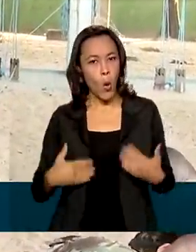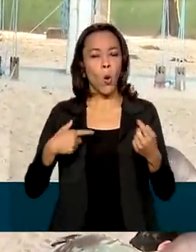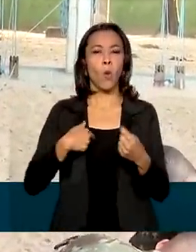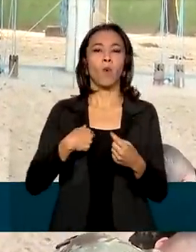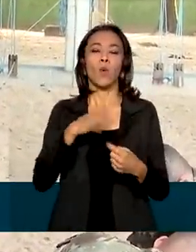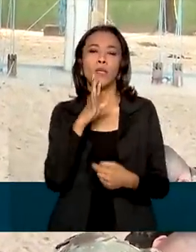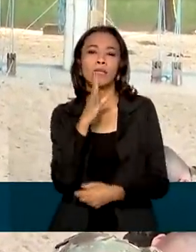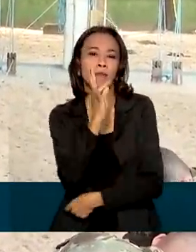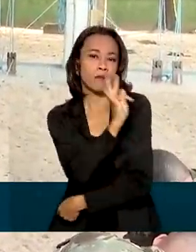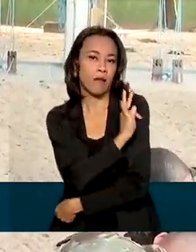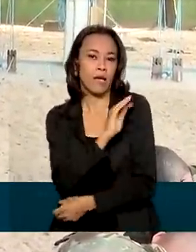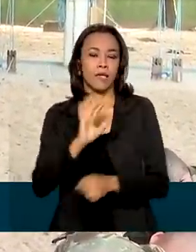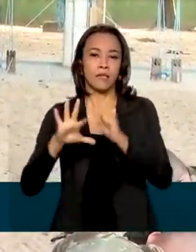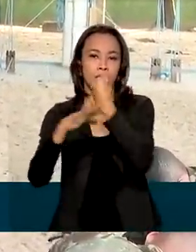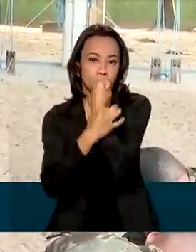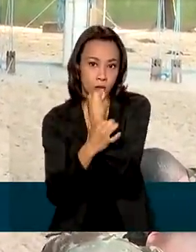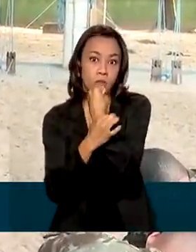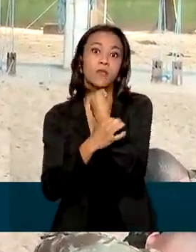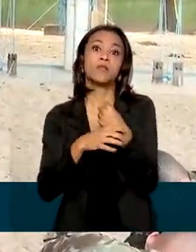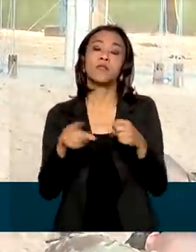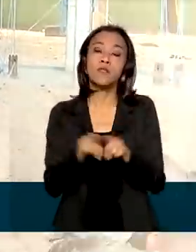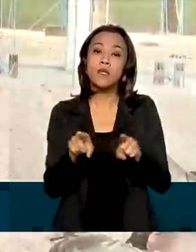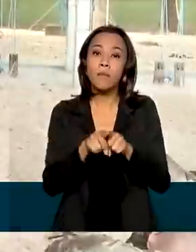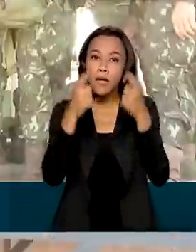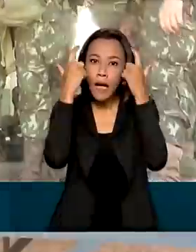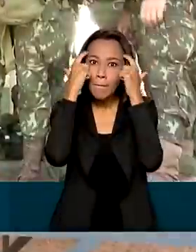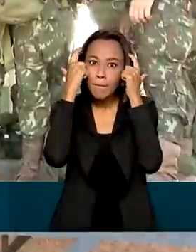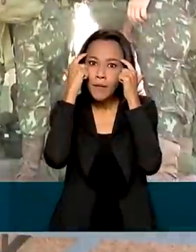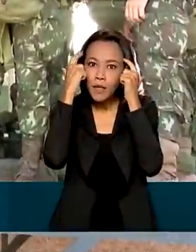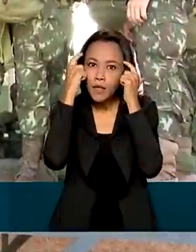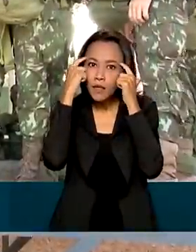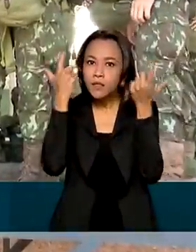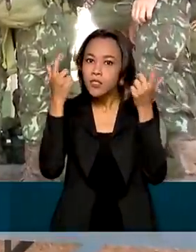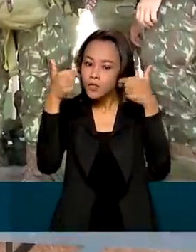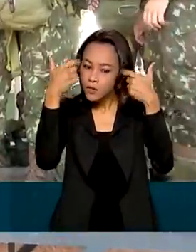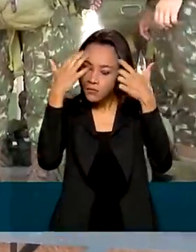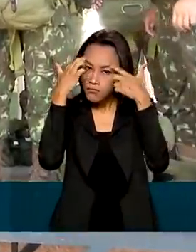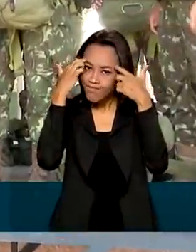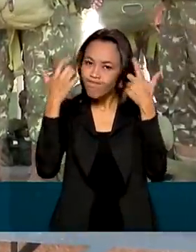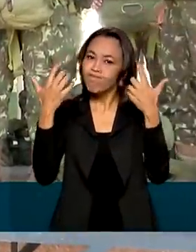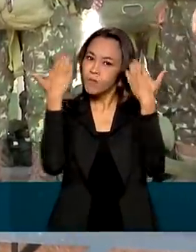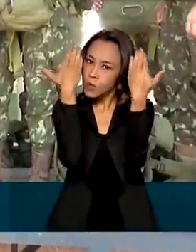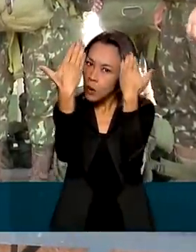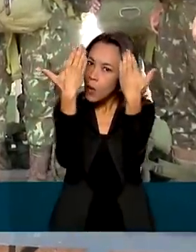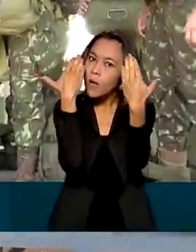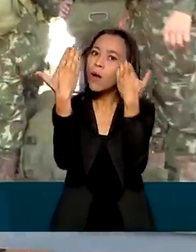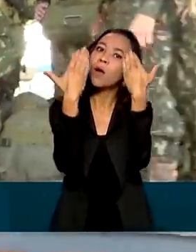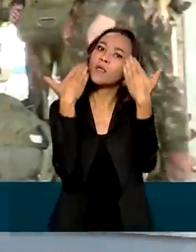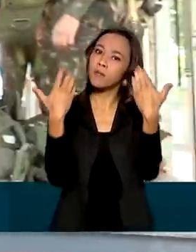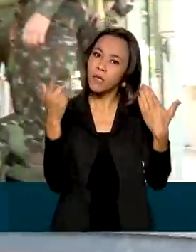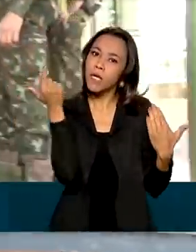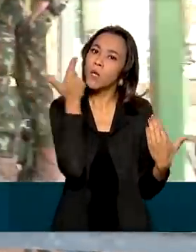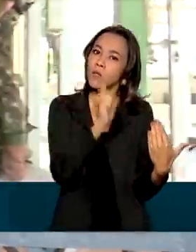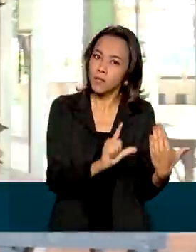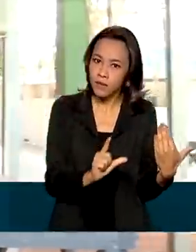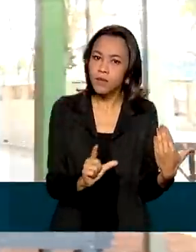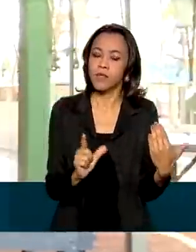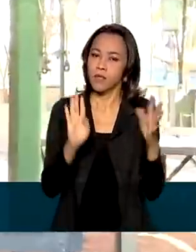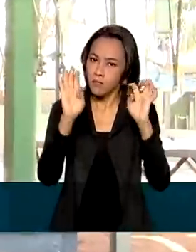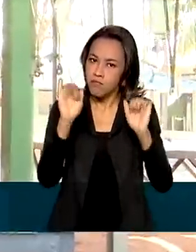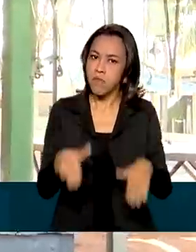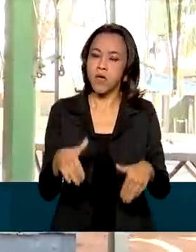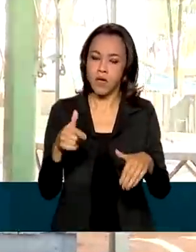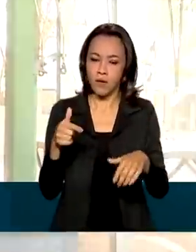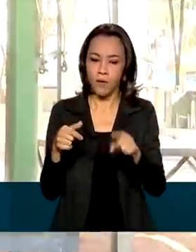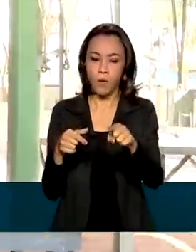técnica, a parte de segurança e também trabalhando a cabeça do paraquedista, a parte psicológica, para que ele possa estar